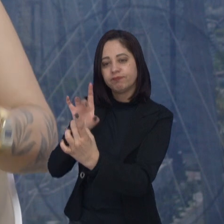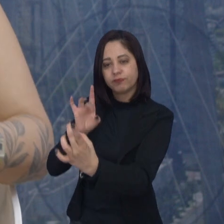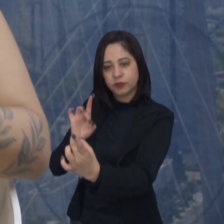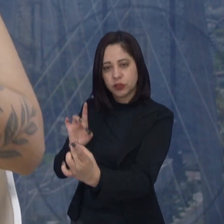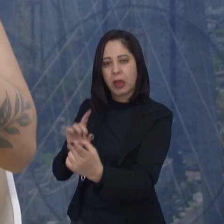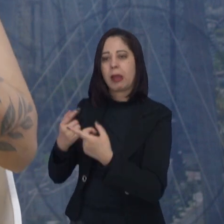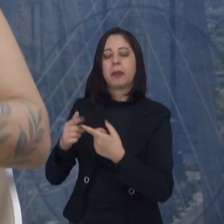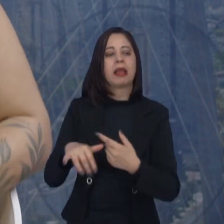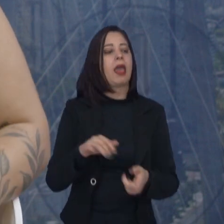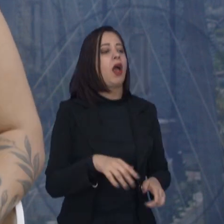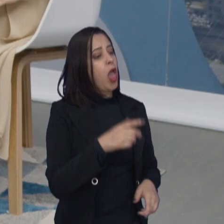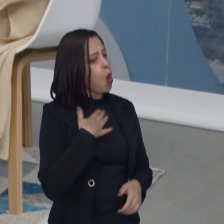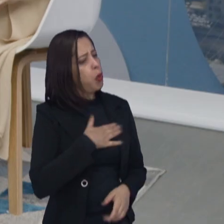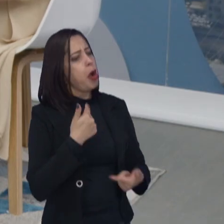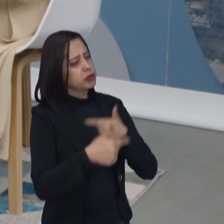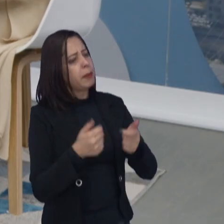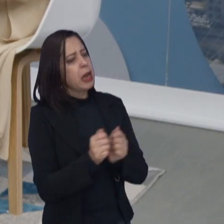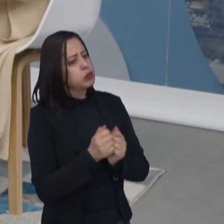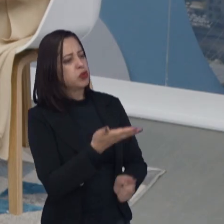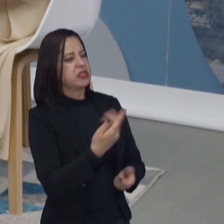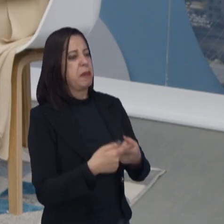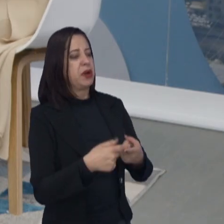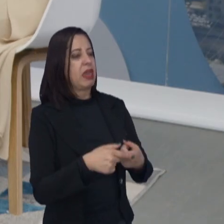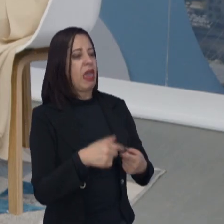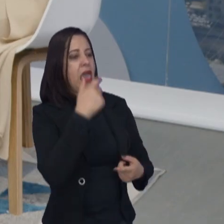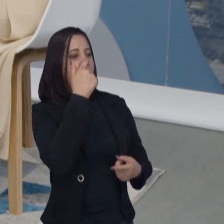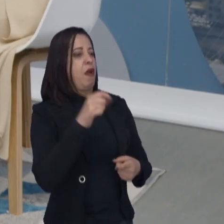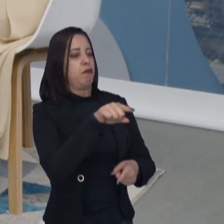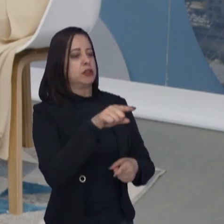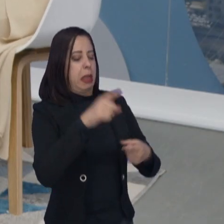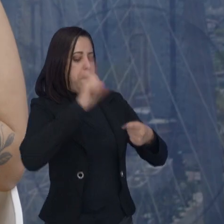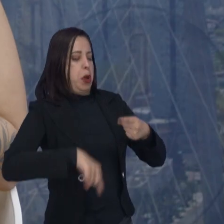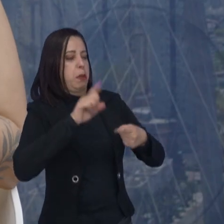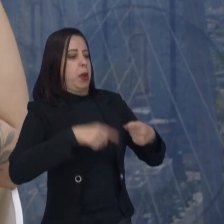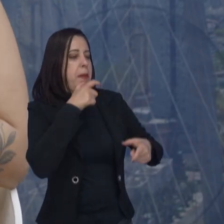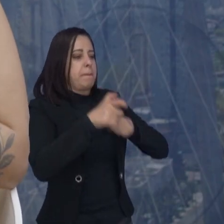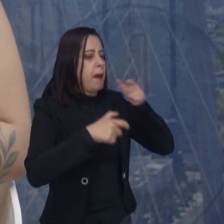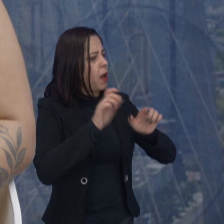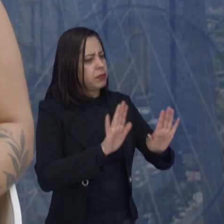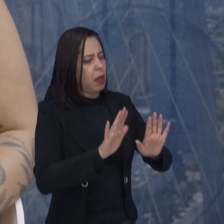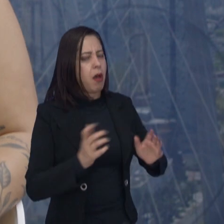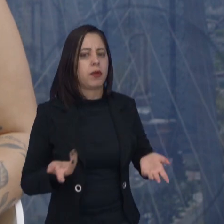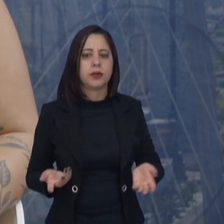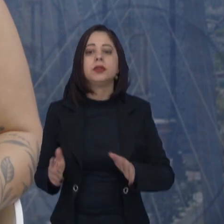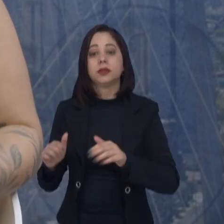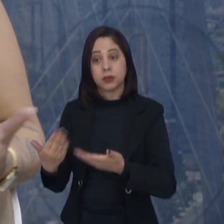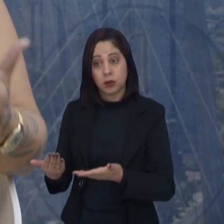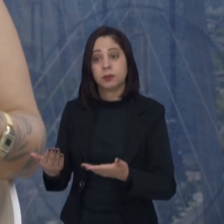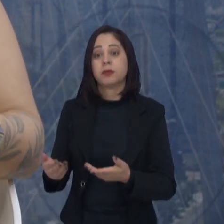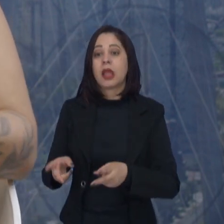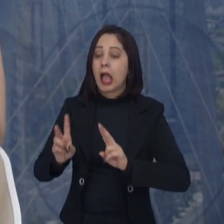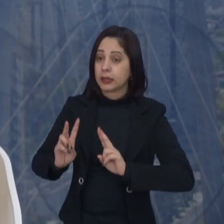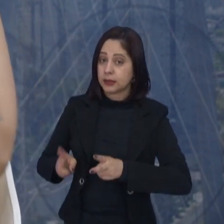falar isso, não que eu tenho que postar censura, né? isso. Exato. Então, hoje tem muitos trabalhos que você tem que fazer isso porque tá em alta, vamos fazer. E muitas vezes, como a